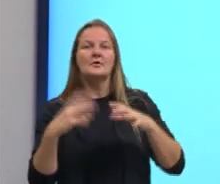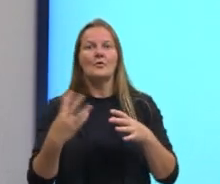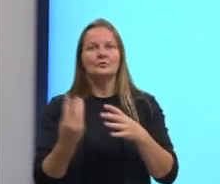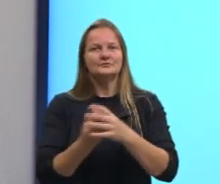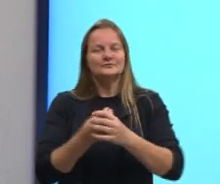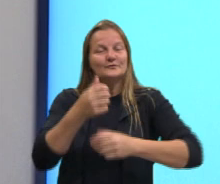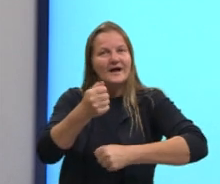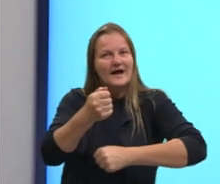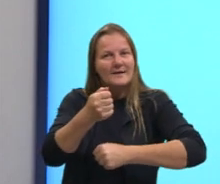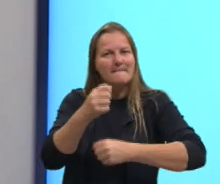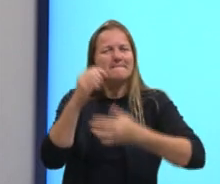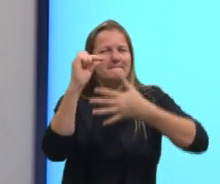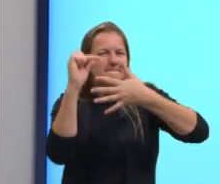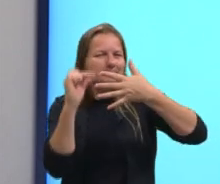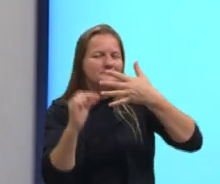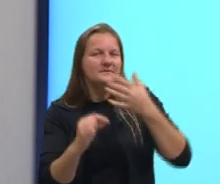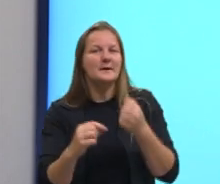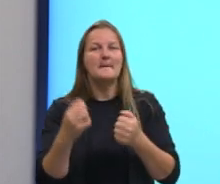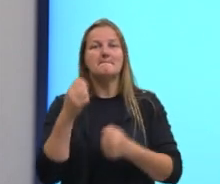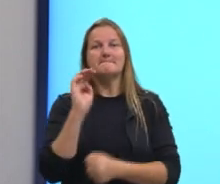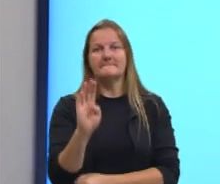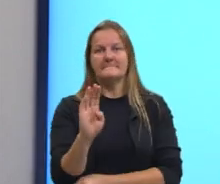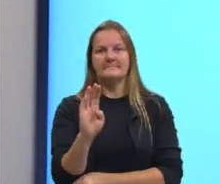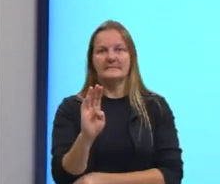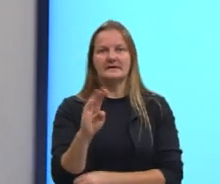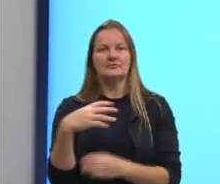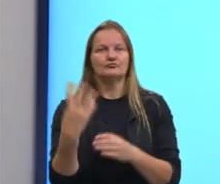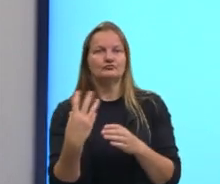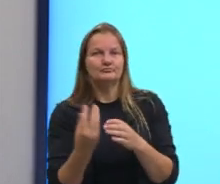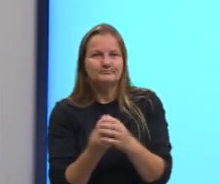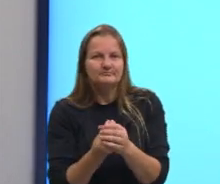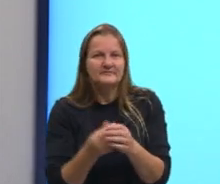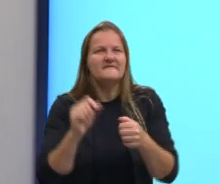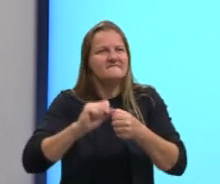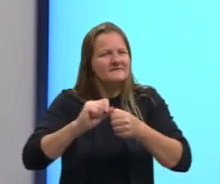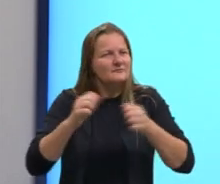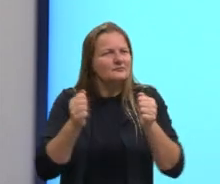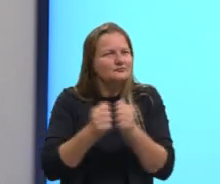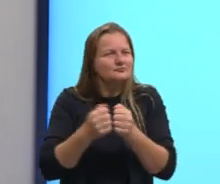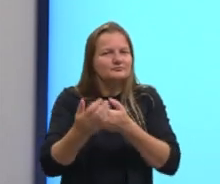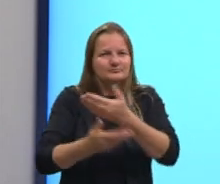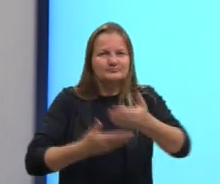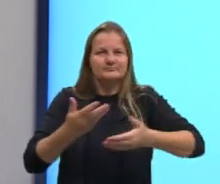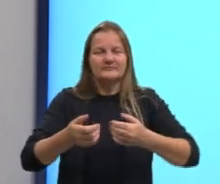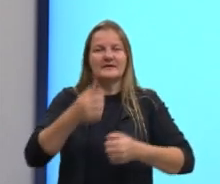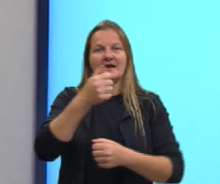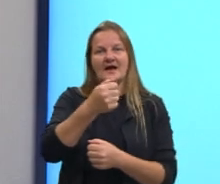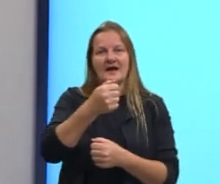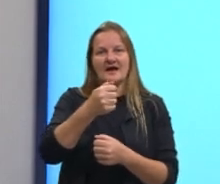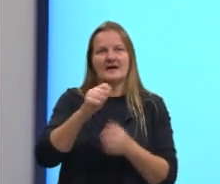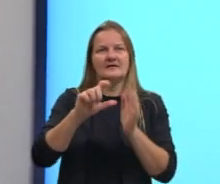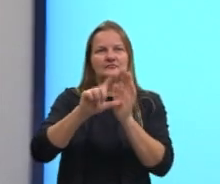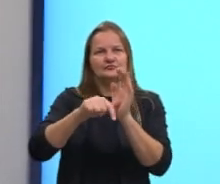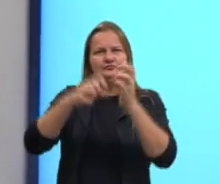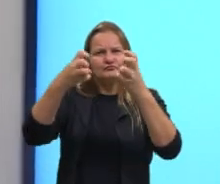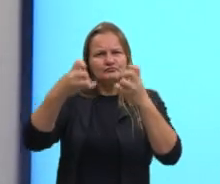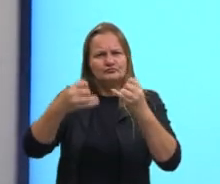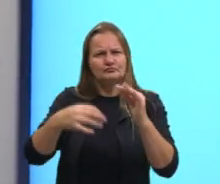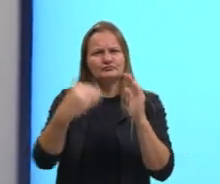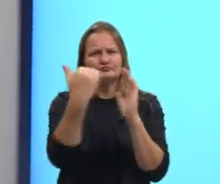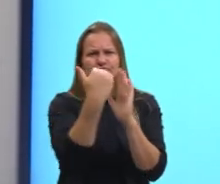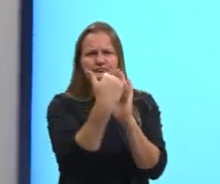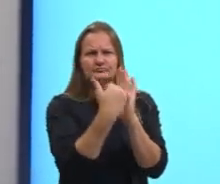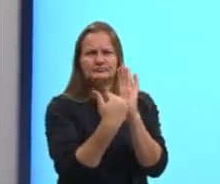A e enumerar os elementos do conjunto B nós fizemos isso em a enumerando os